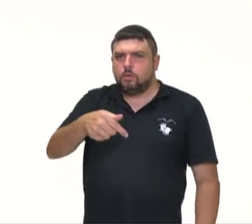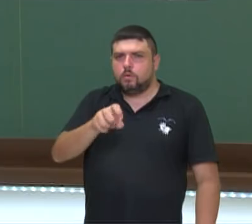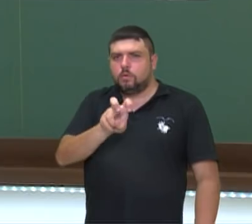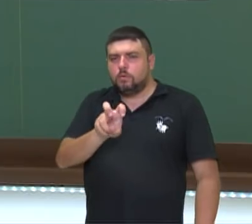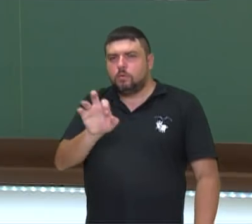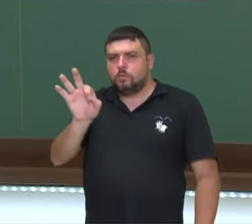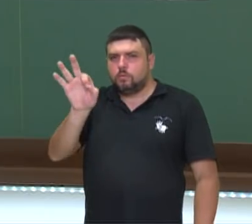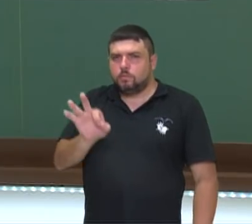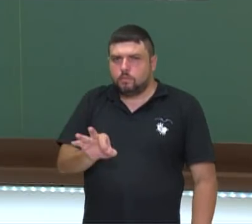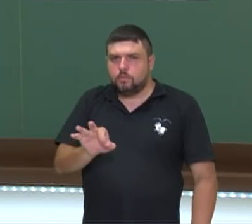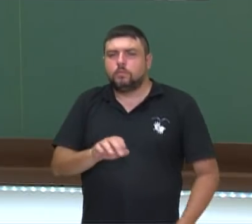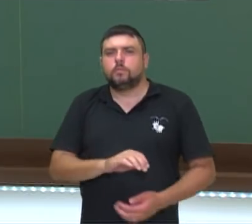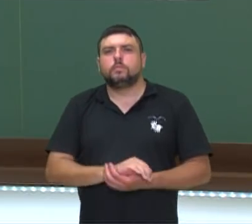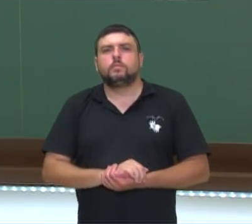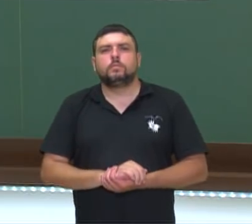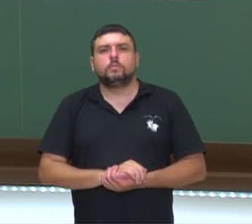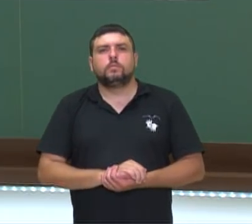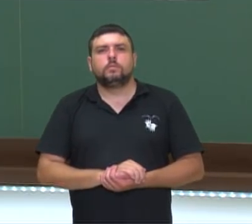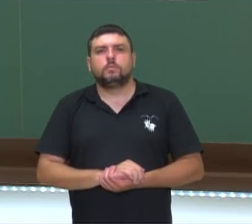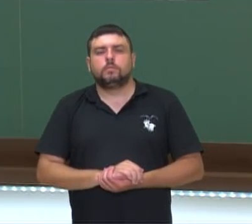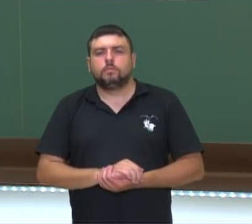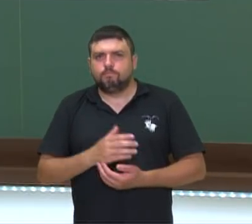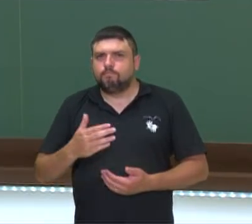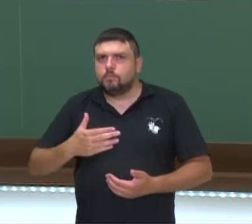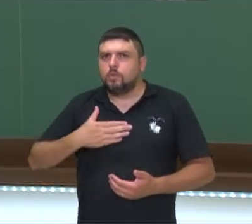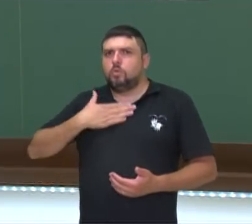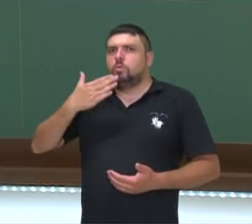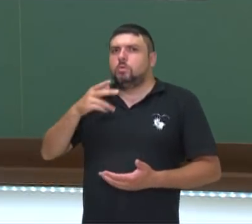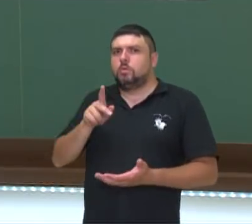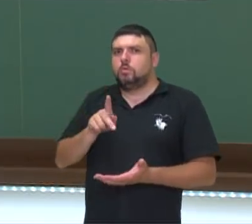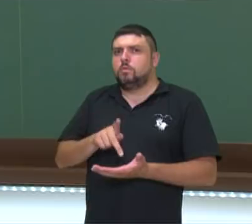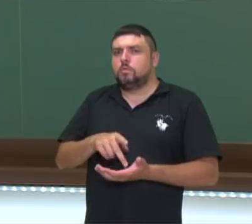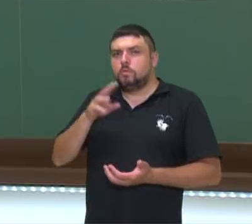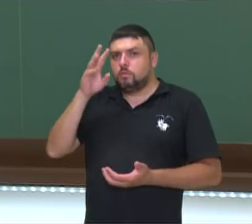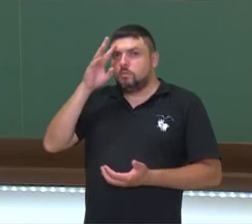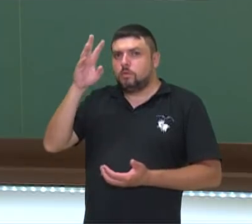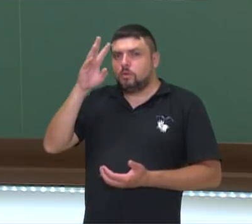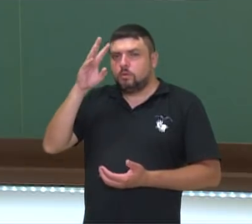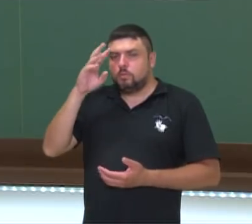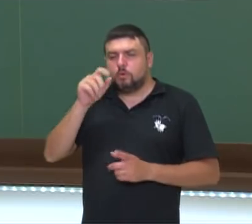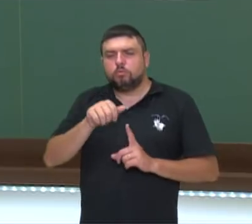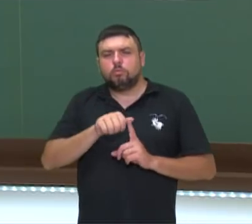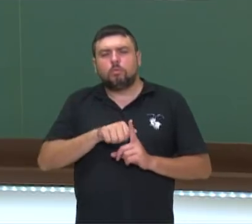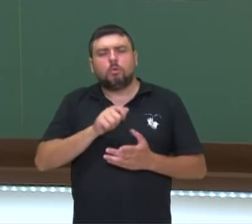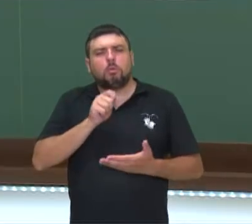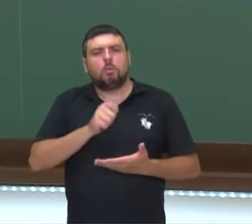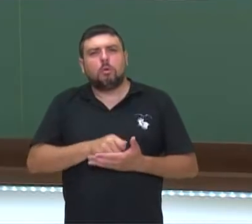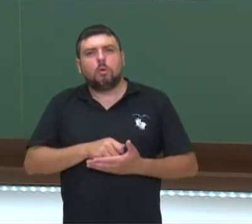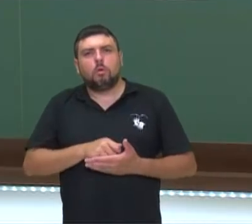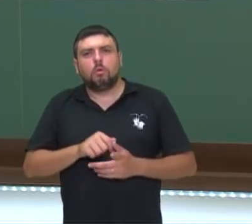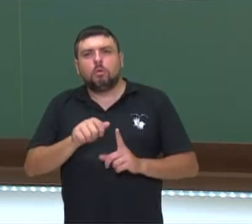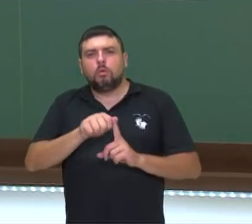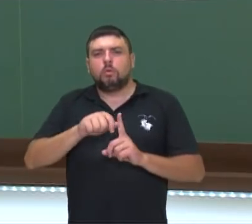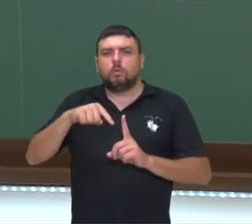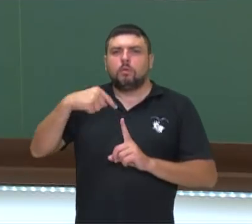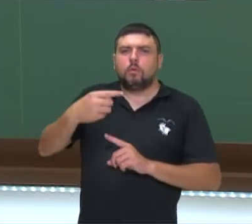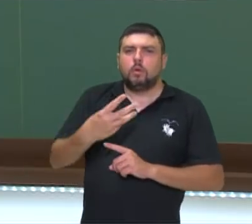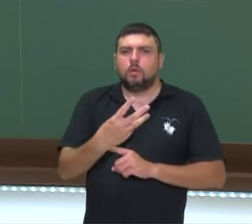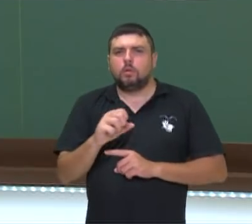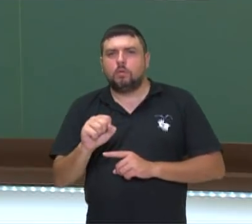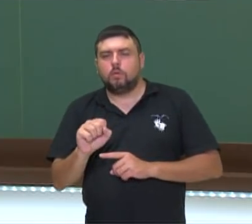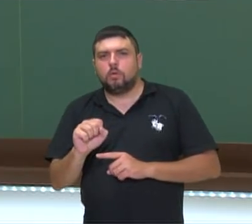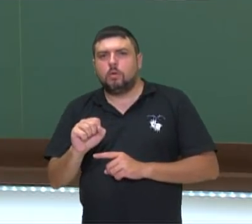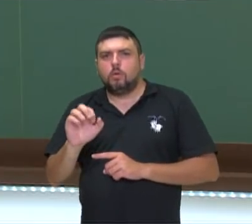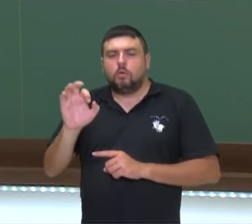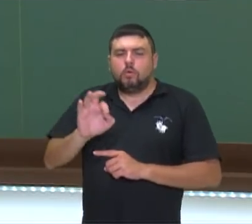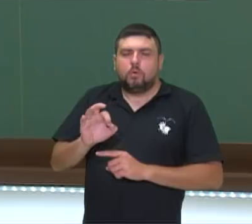38,75% será o aumento desse plano. Nossa, dá um susto, né? Imagina 38%, quase 39%, mas a gente toma susto